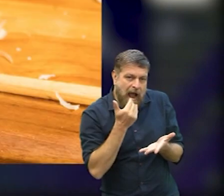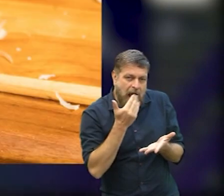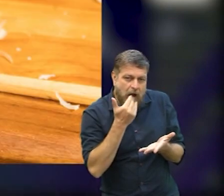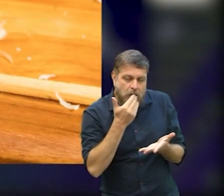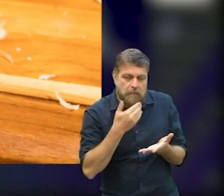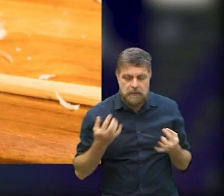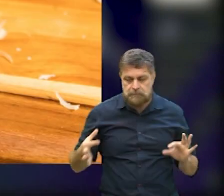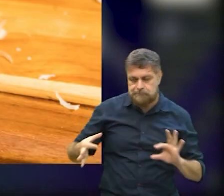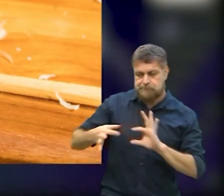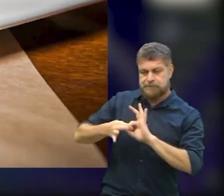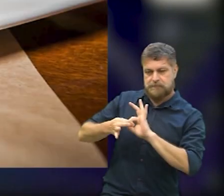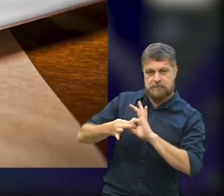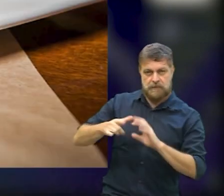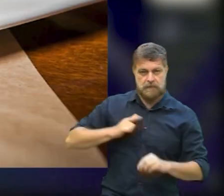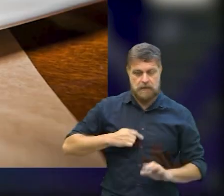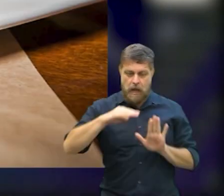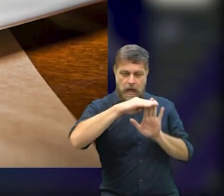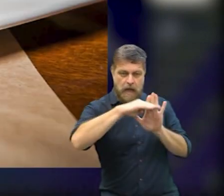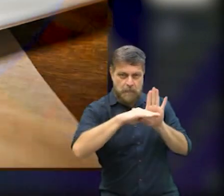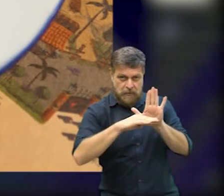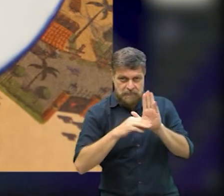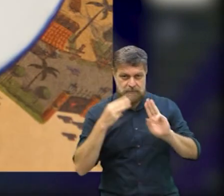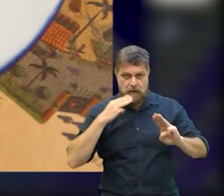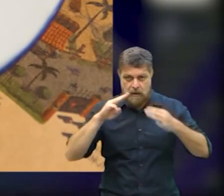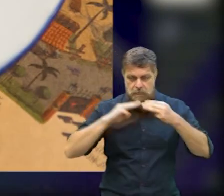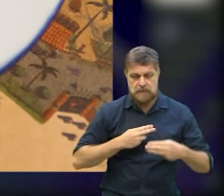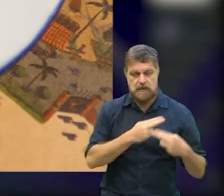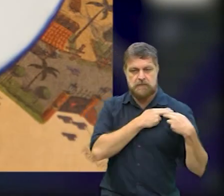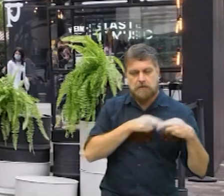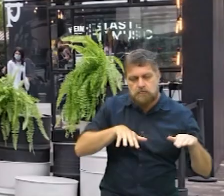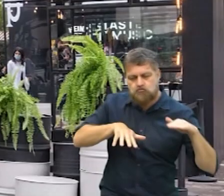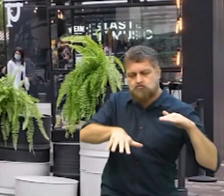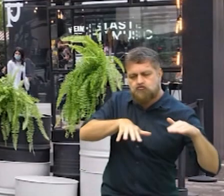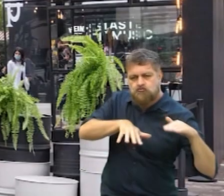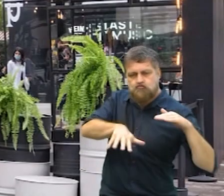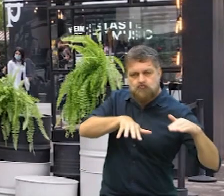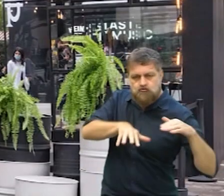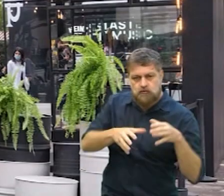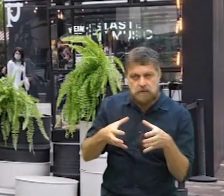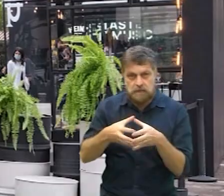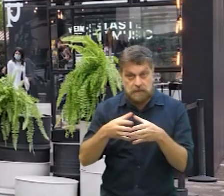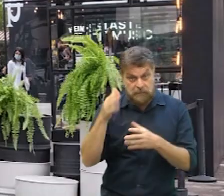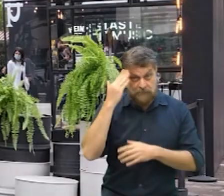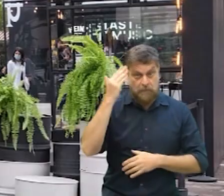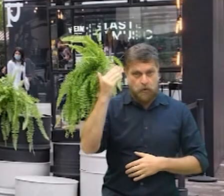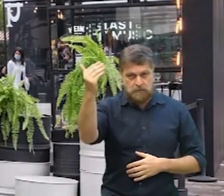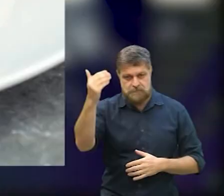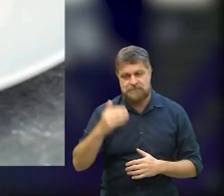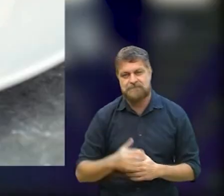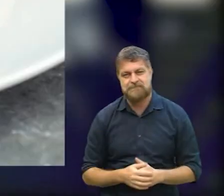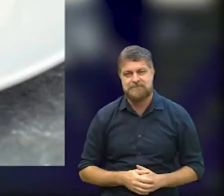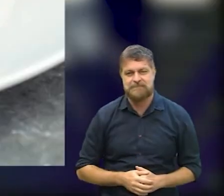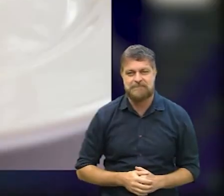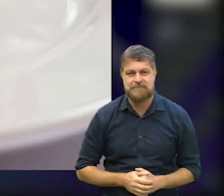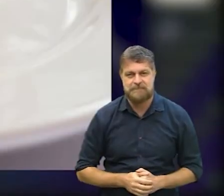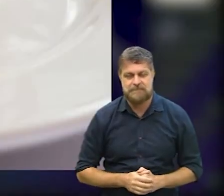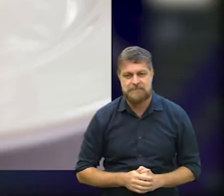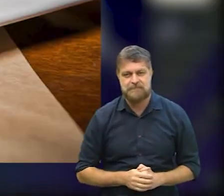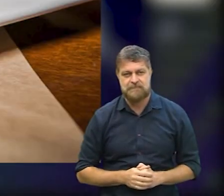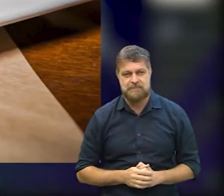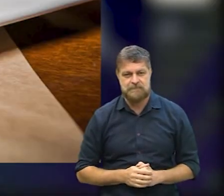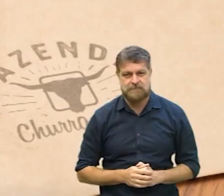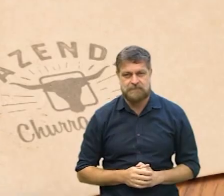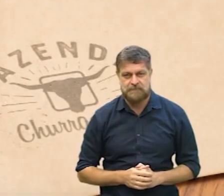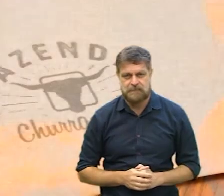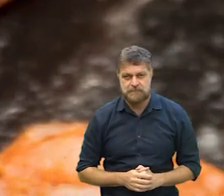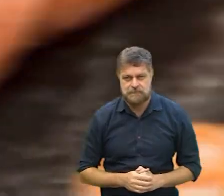une gastronomia e música. A programação musical vai ficar por conta de um time de DJs renomados.